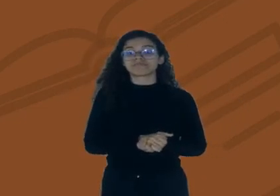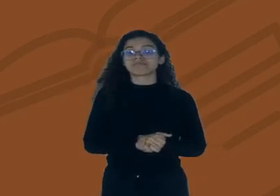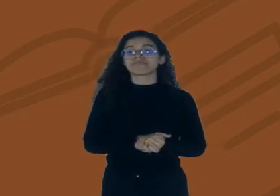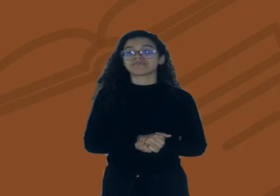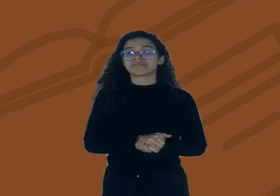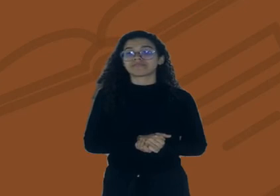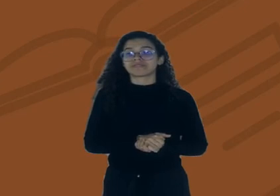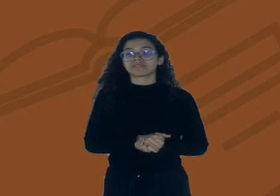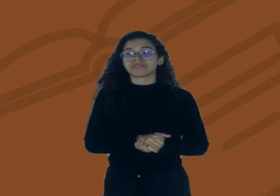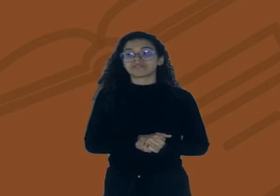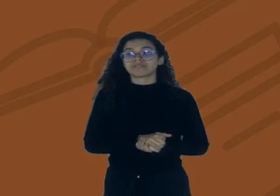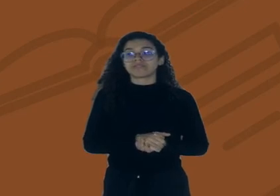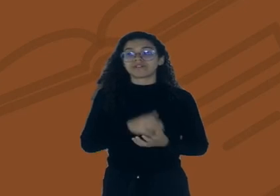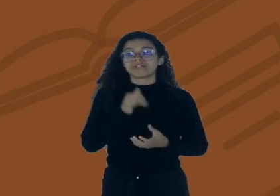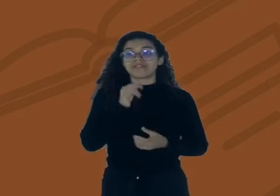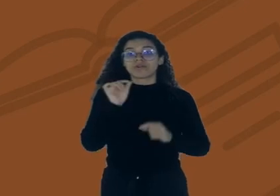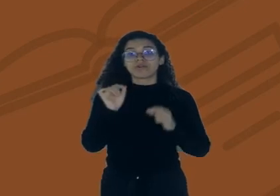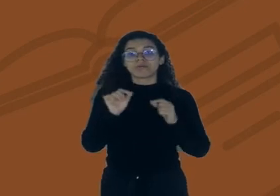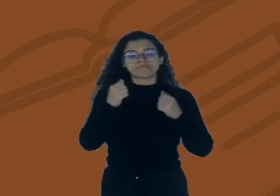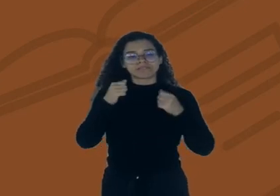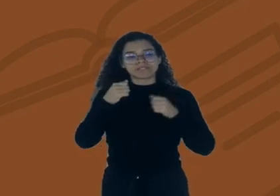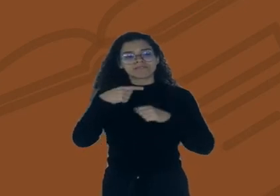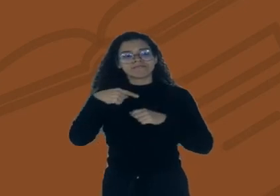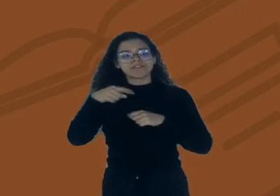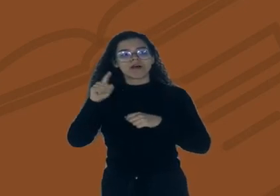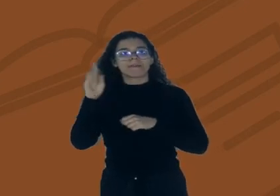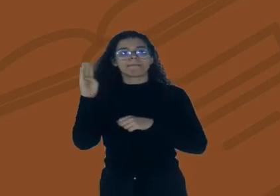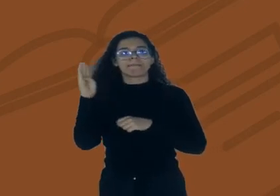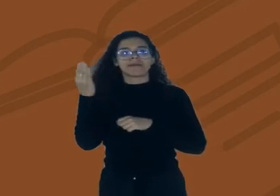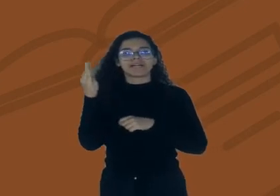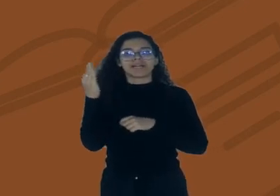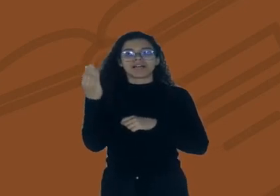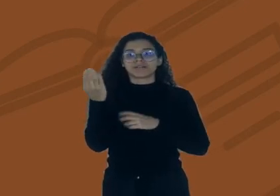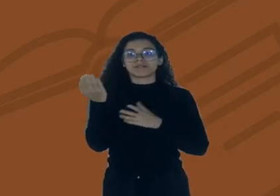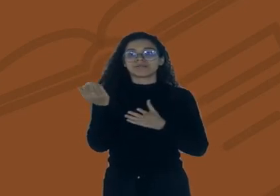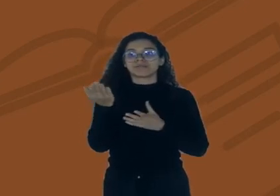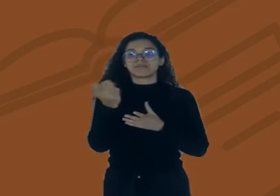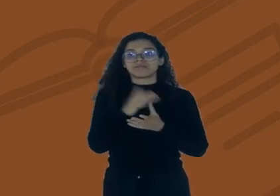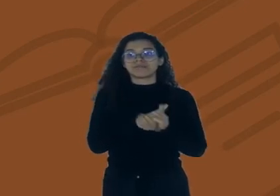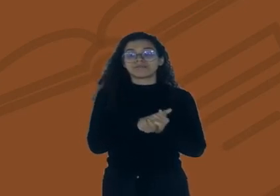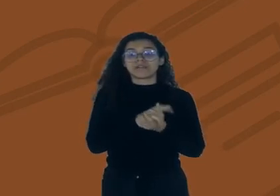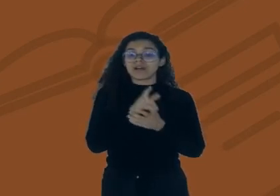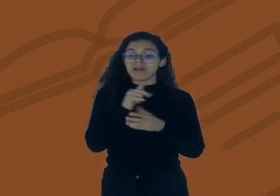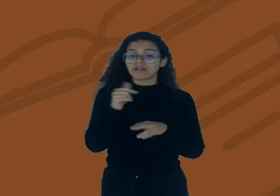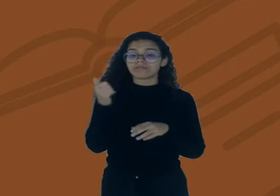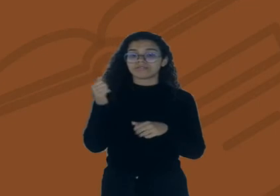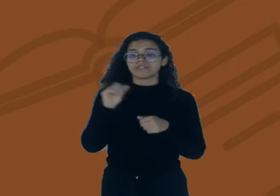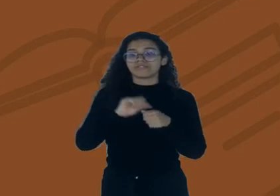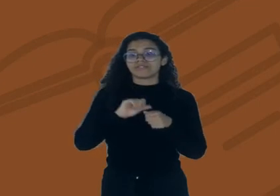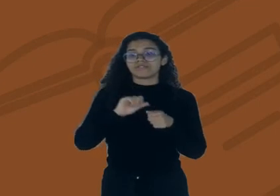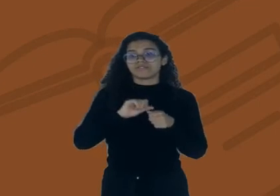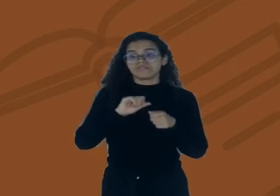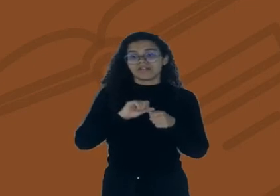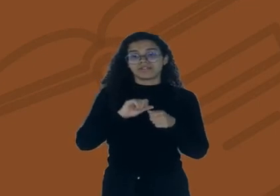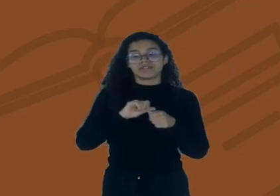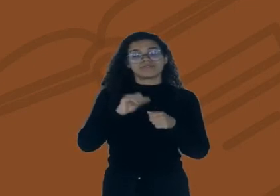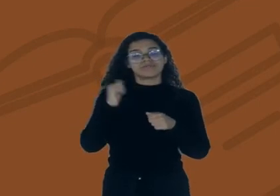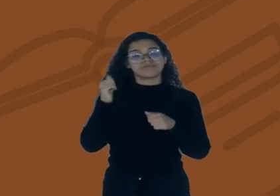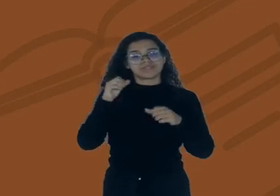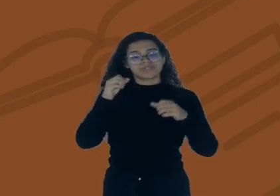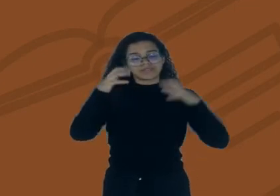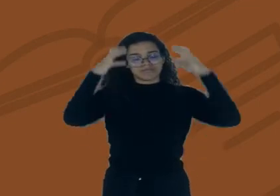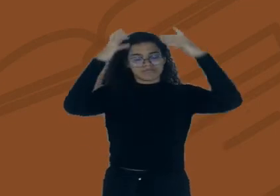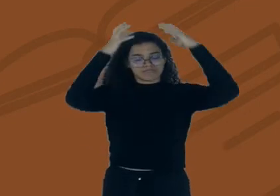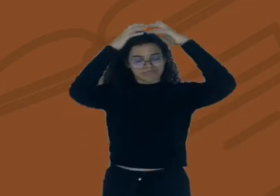Luciano, procura um lugar que tenha um banheiro que você vai precisar. Então essas são as funções do sistema nervoso em captar essas informações,